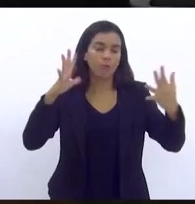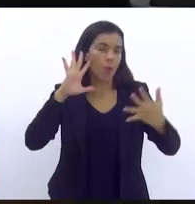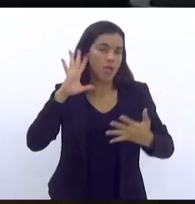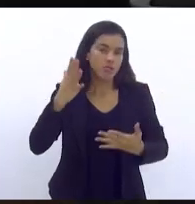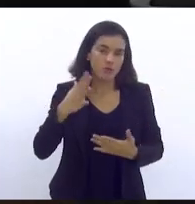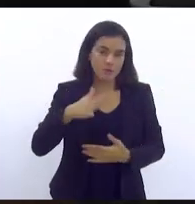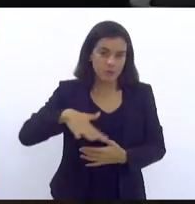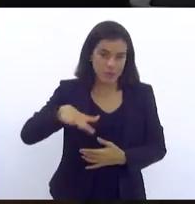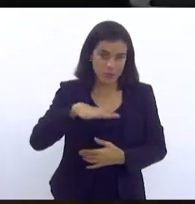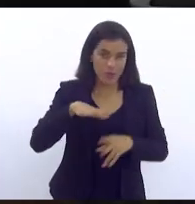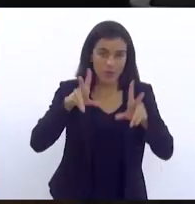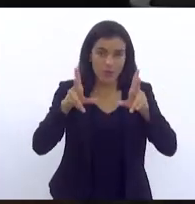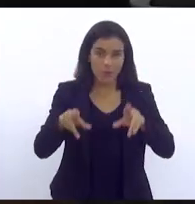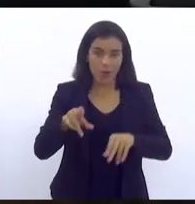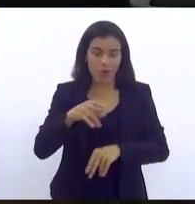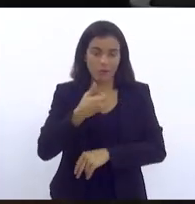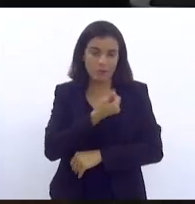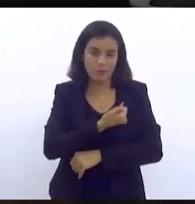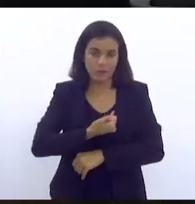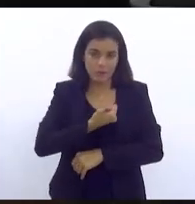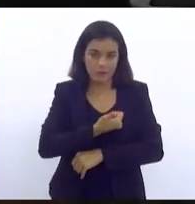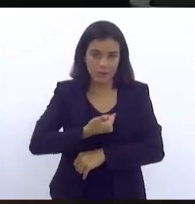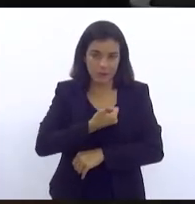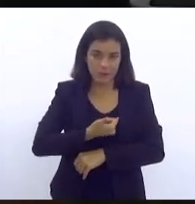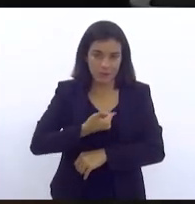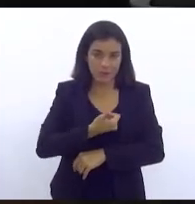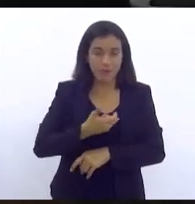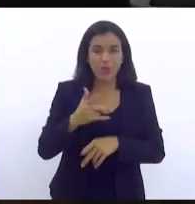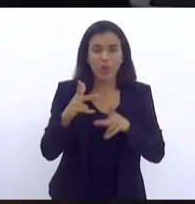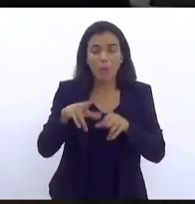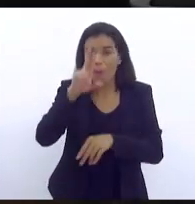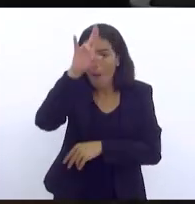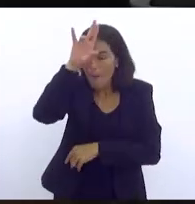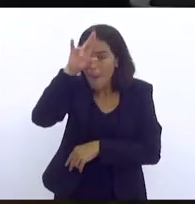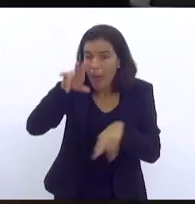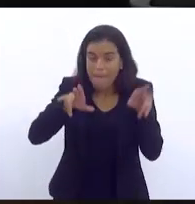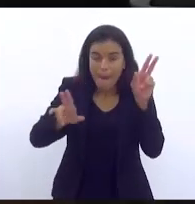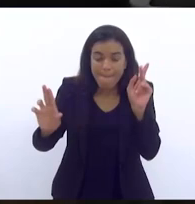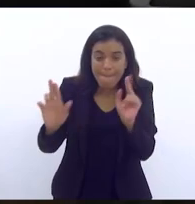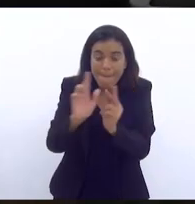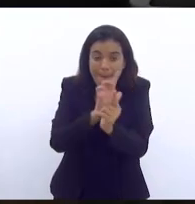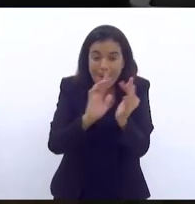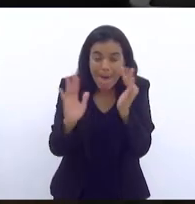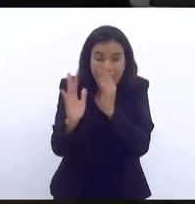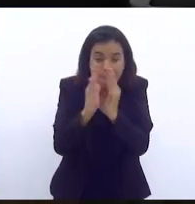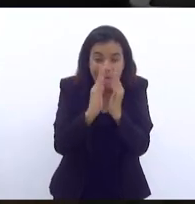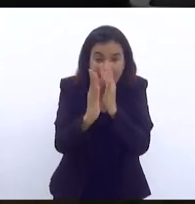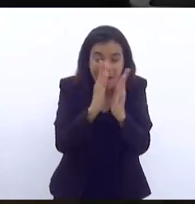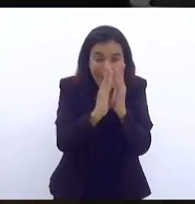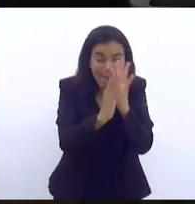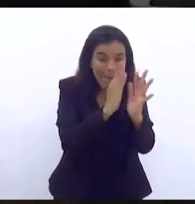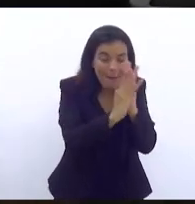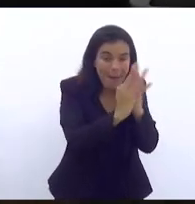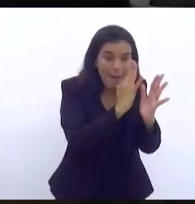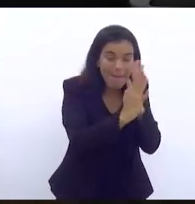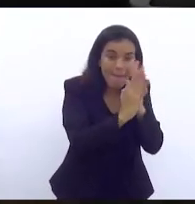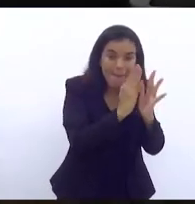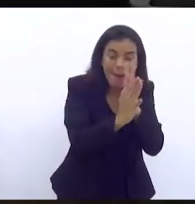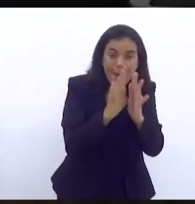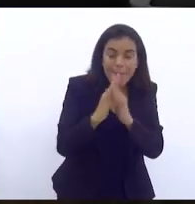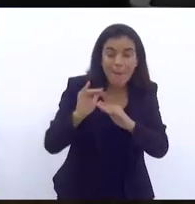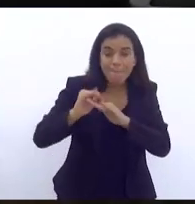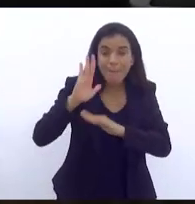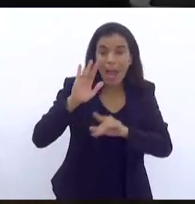como São João de Meriti uma cidade que é conhecida como Formigueiro humano Pois é a cidade que mais tem pessoas por metro quadrado da